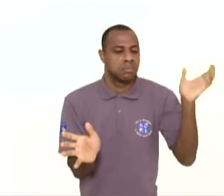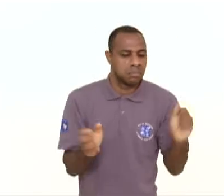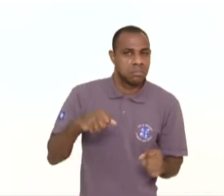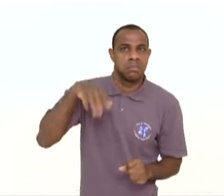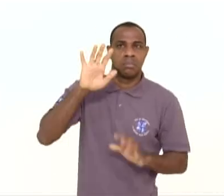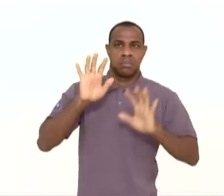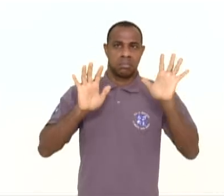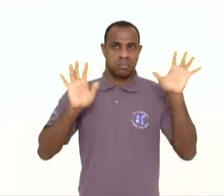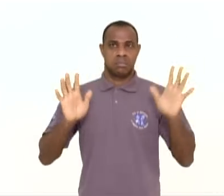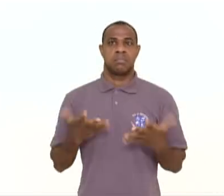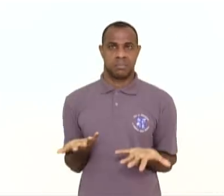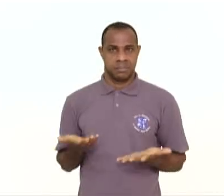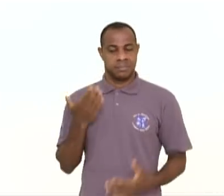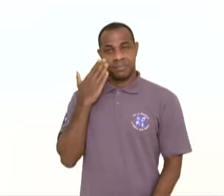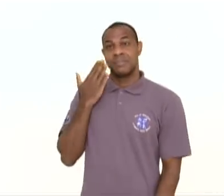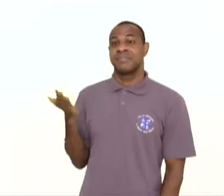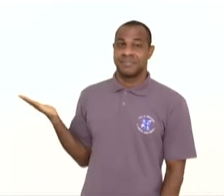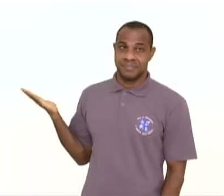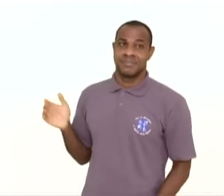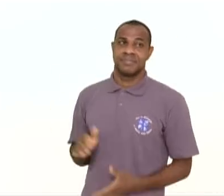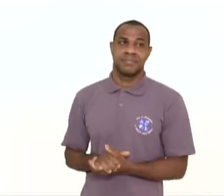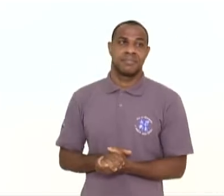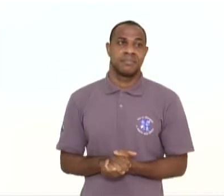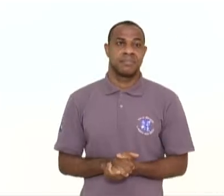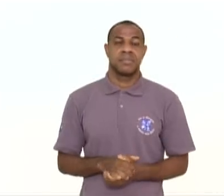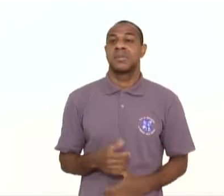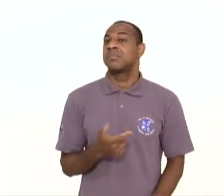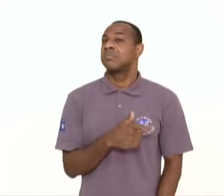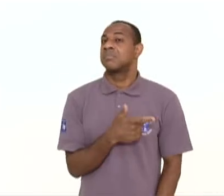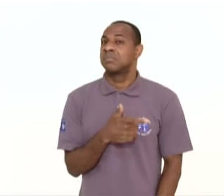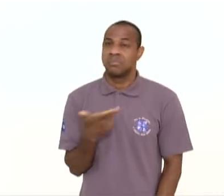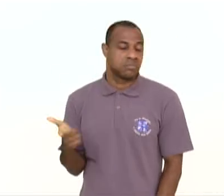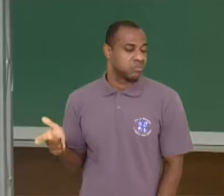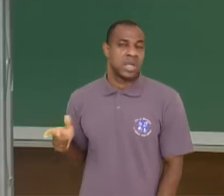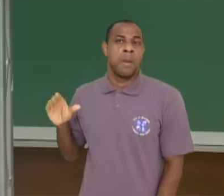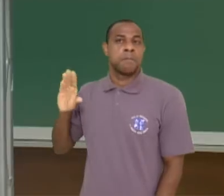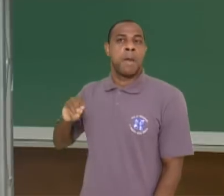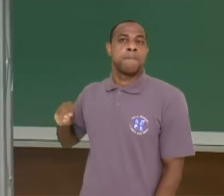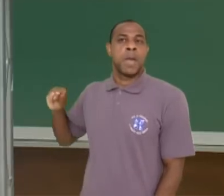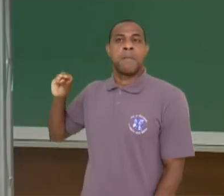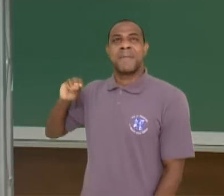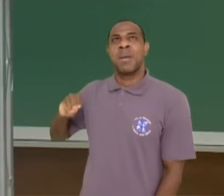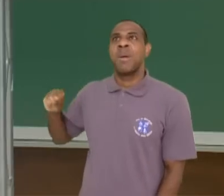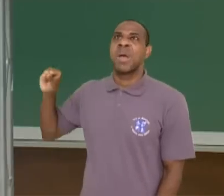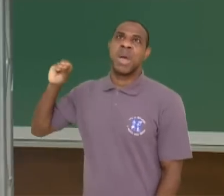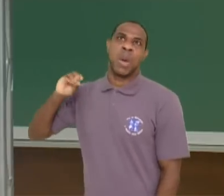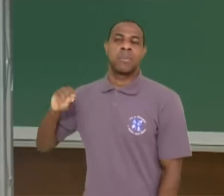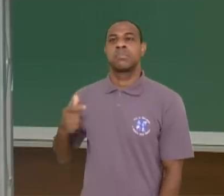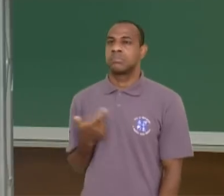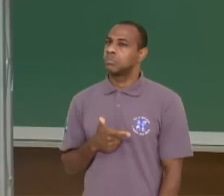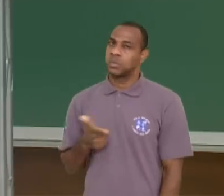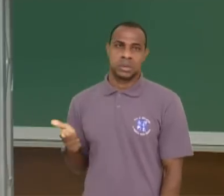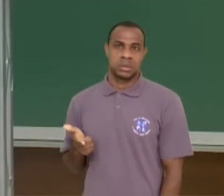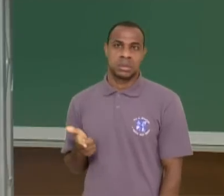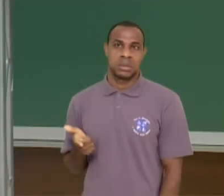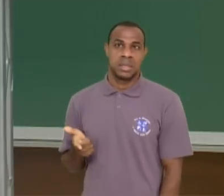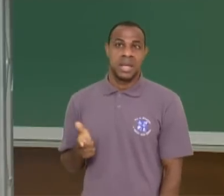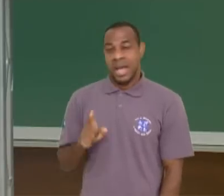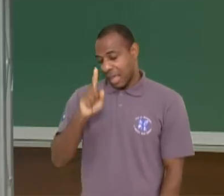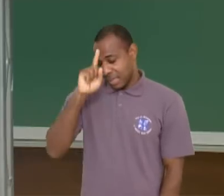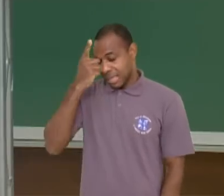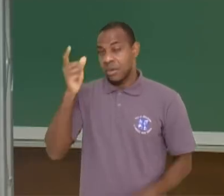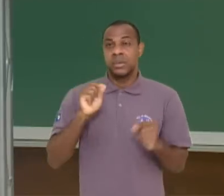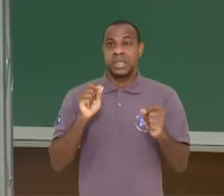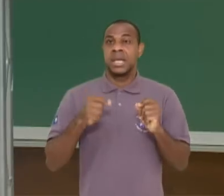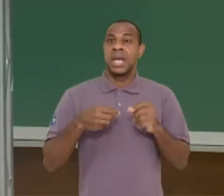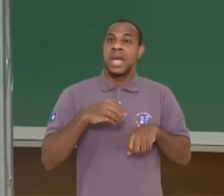né, de como que funciona a mímica, né? Então a mímica não existe presença de fala. A ideia é o quê? É passar a minha ideia,